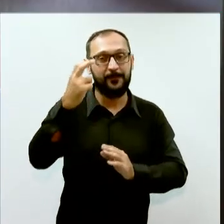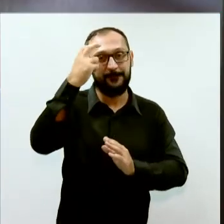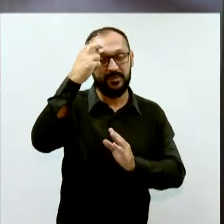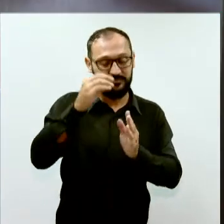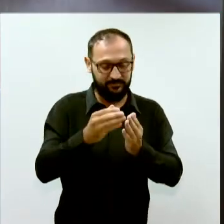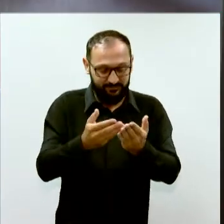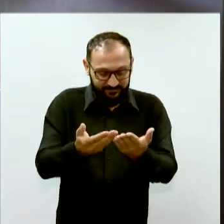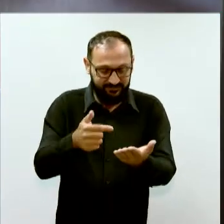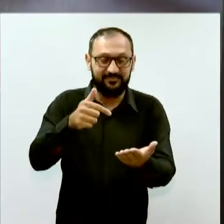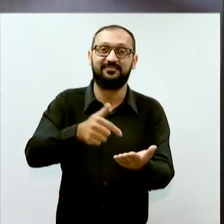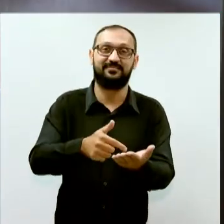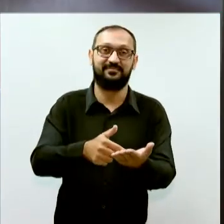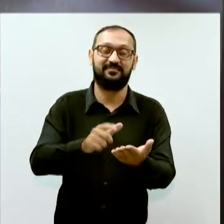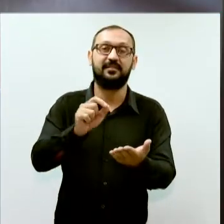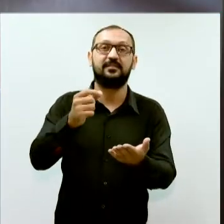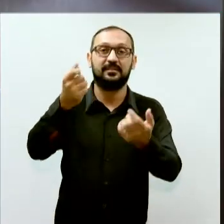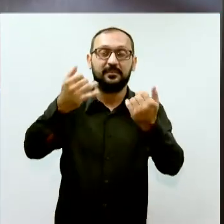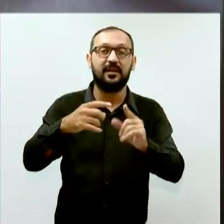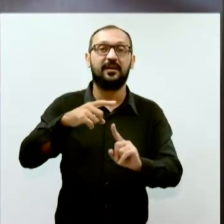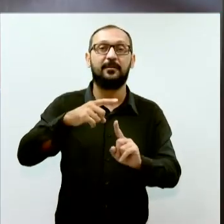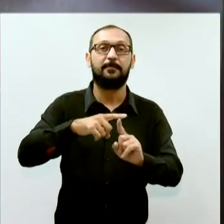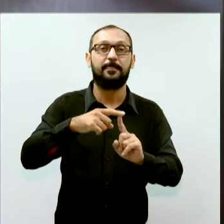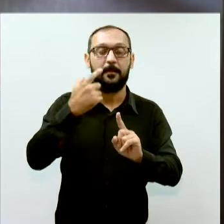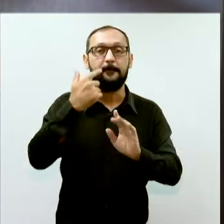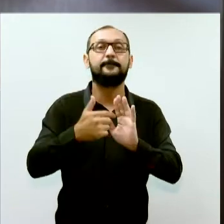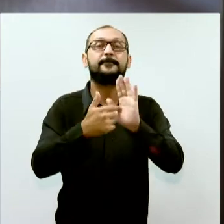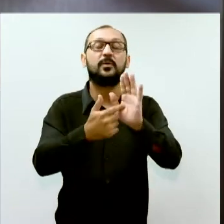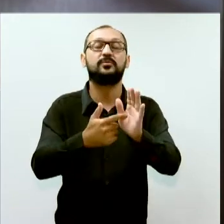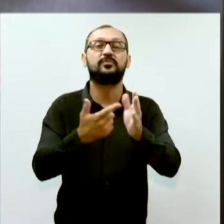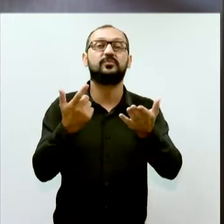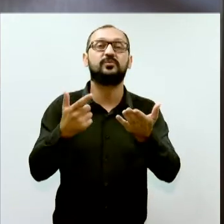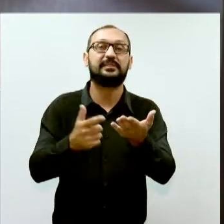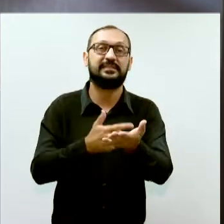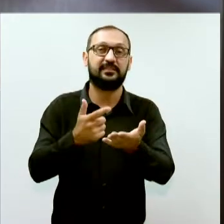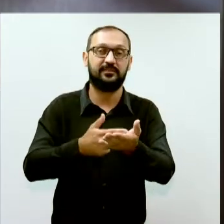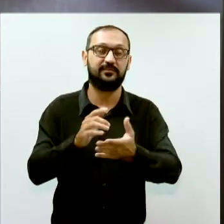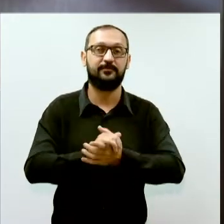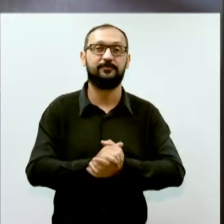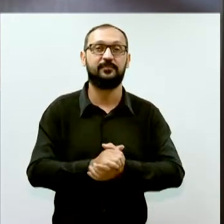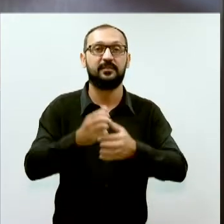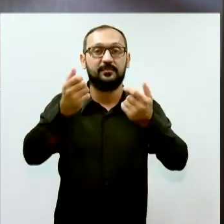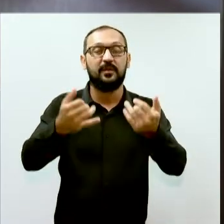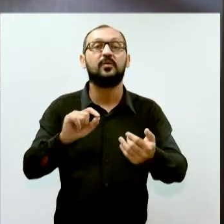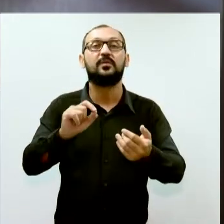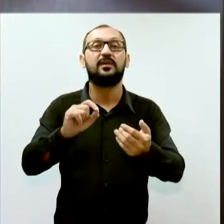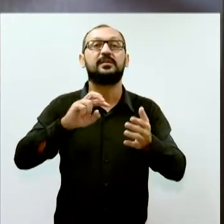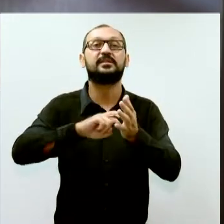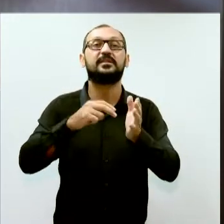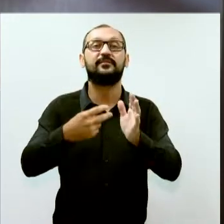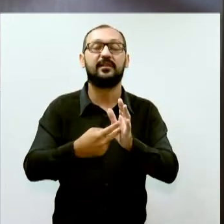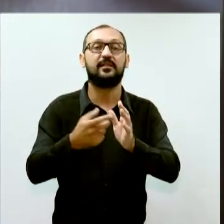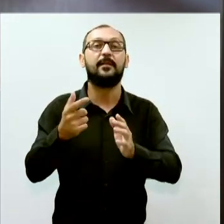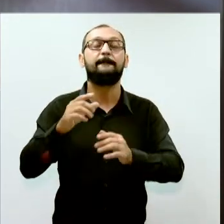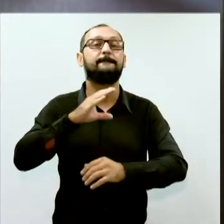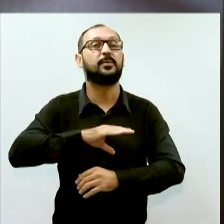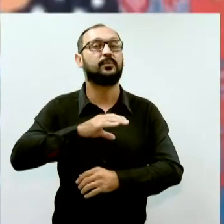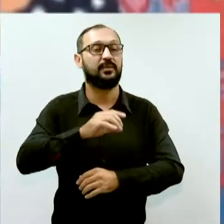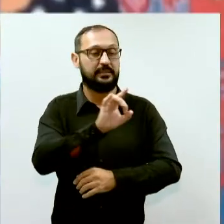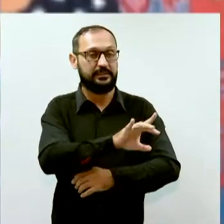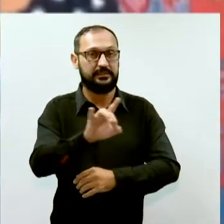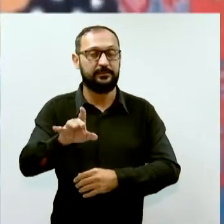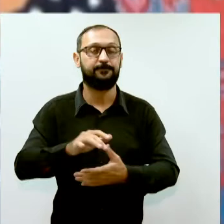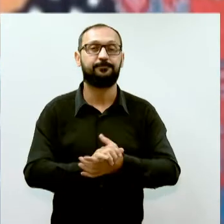falou na língua terena, né, eu queria que você apresentasse os livros e dissesse qual que é o significado, né, em